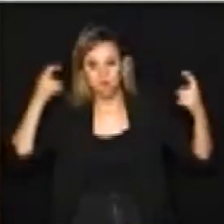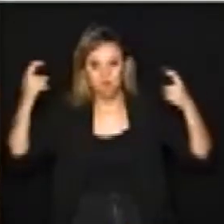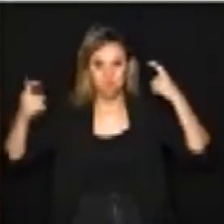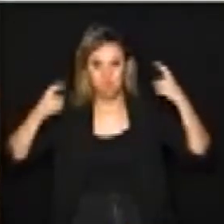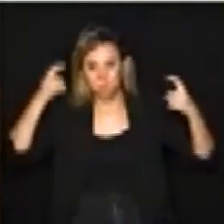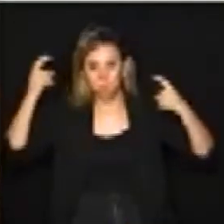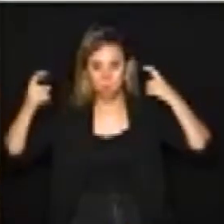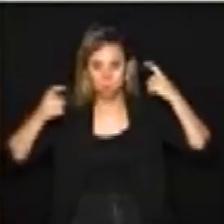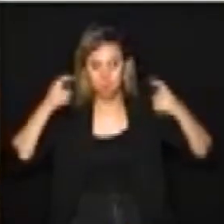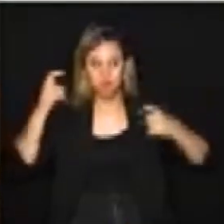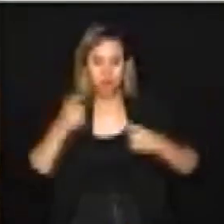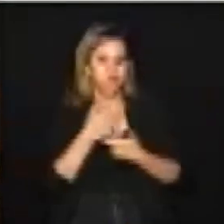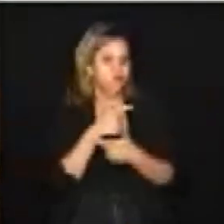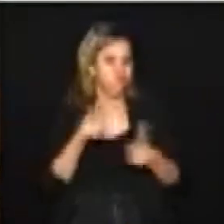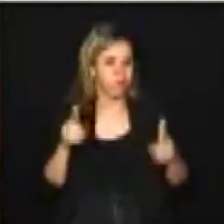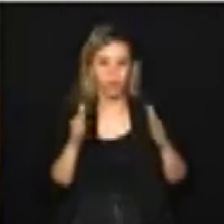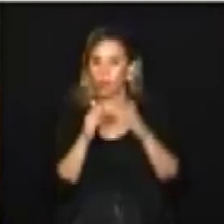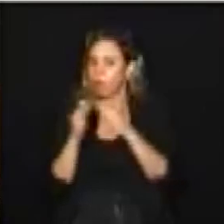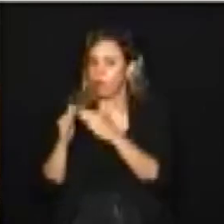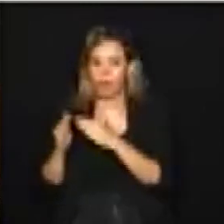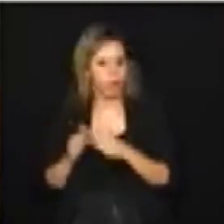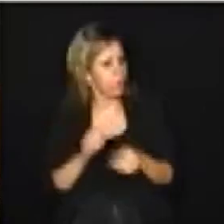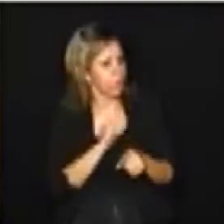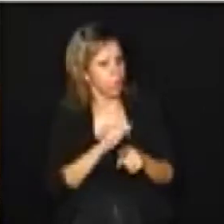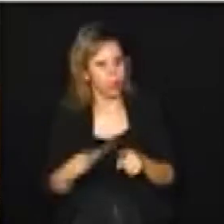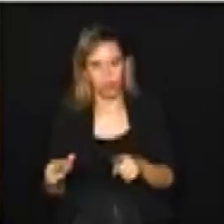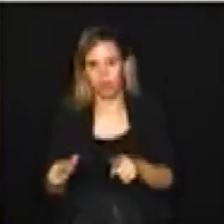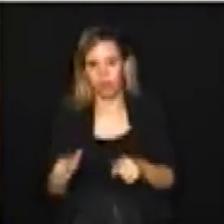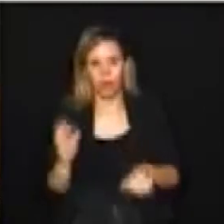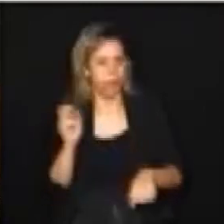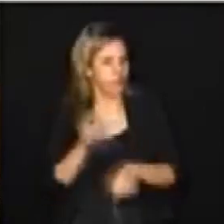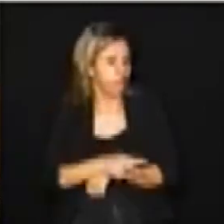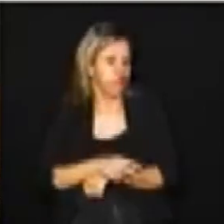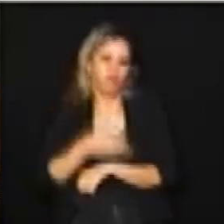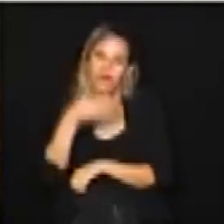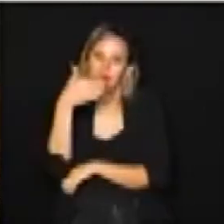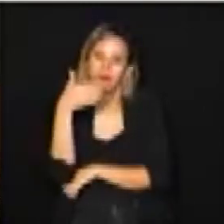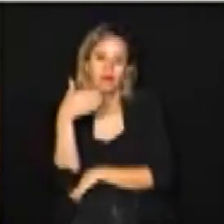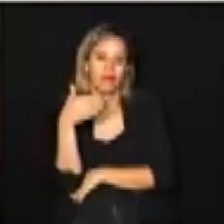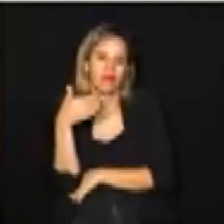preocupadíssimos. Não tem mais casa para alugar, não tem mais vaga em hotel.